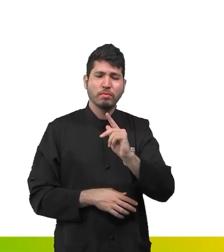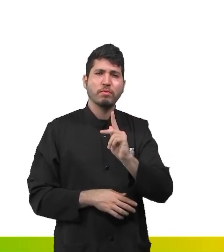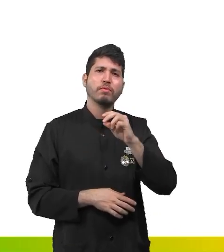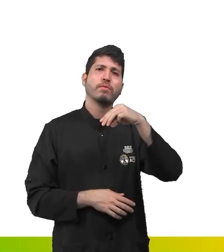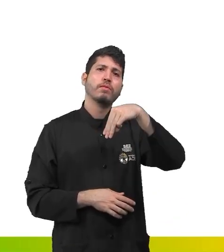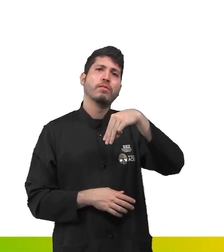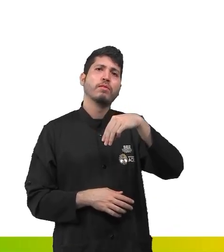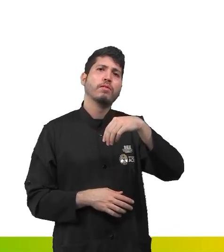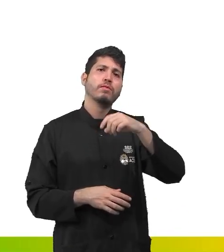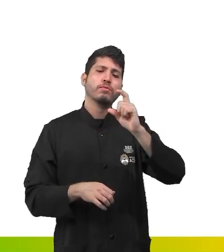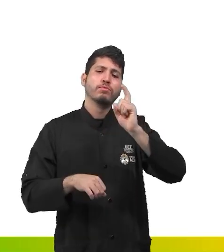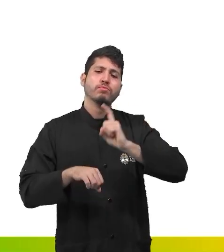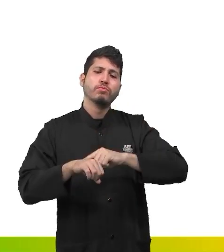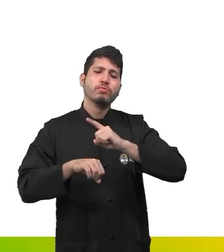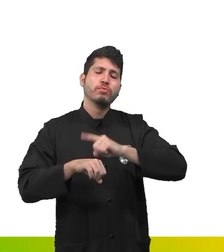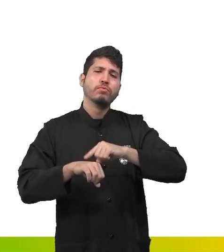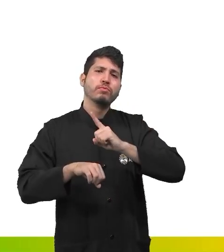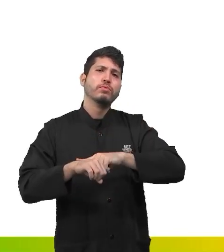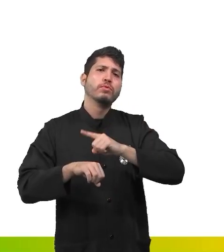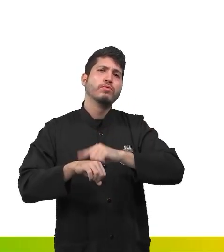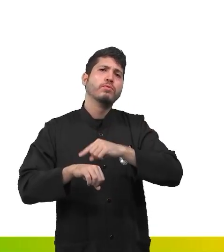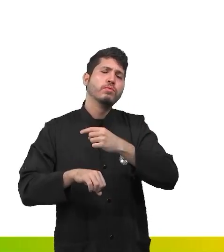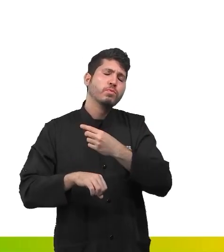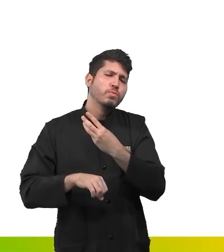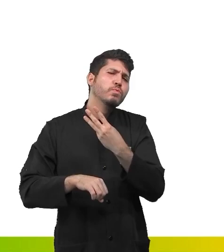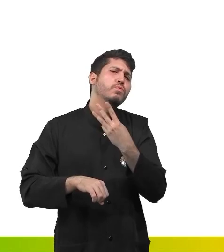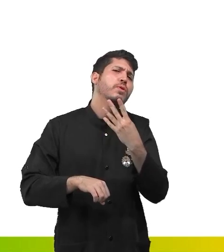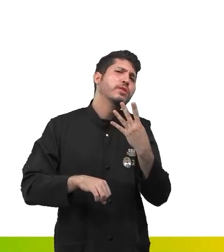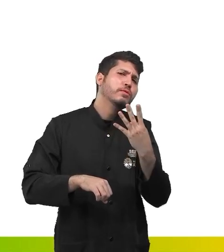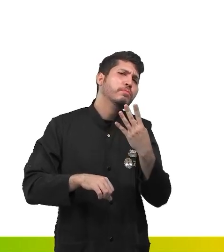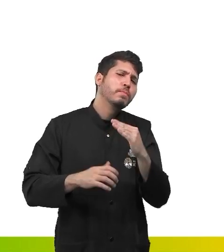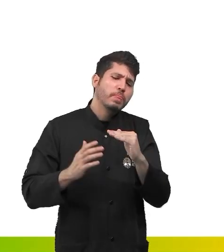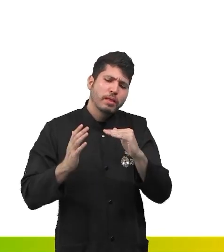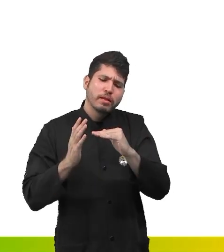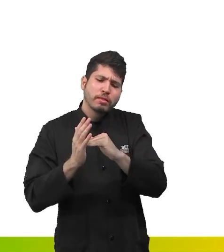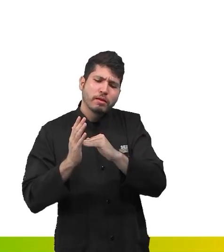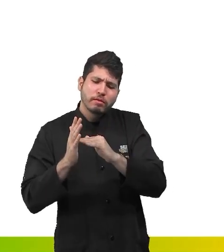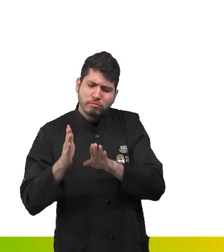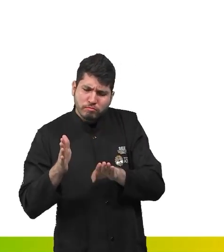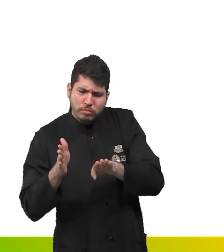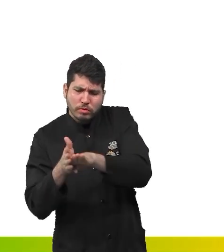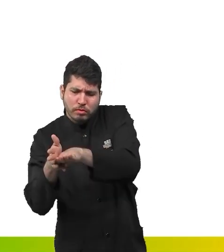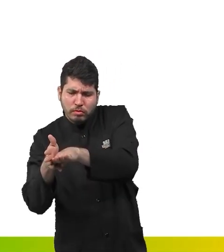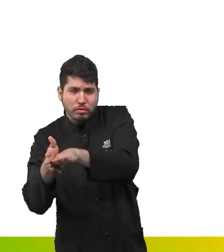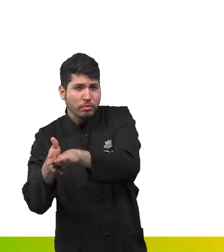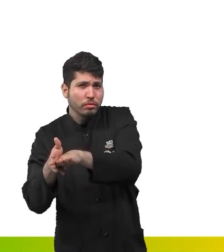para completar o percurso? Então, nós vamos colocar aqui, ó,